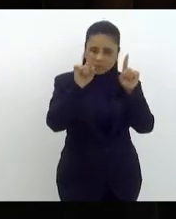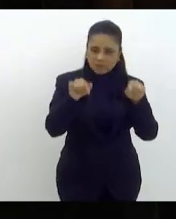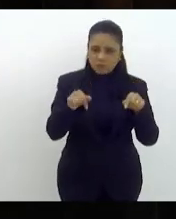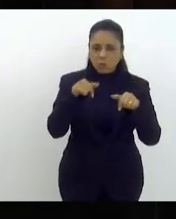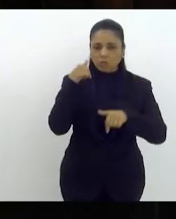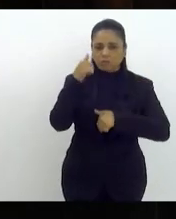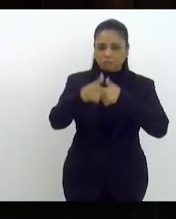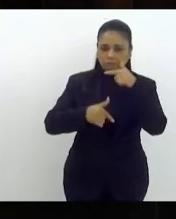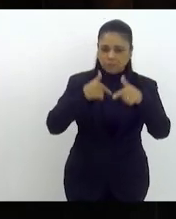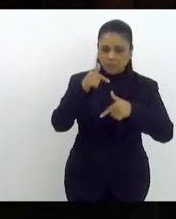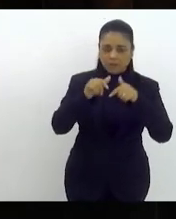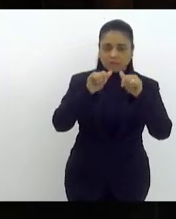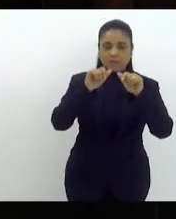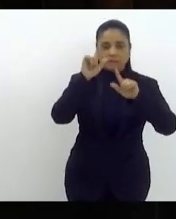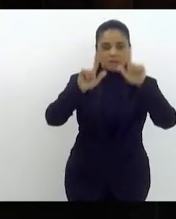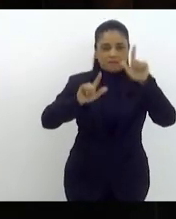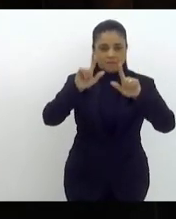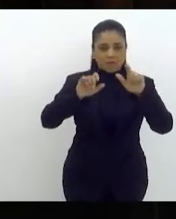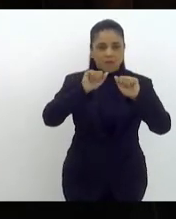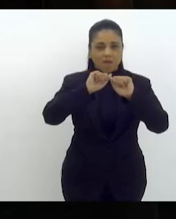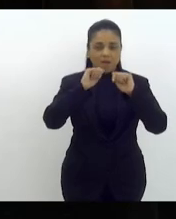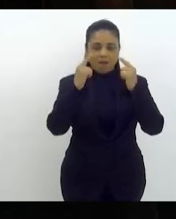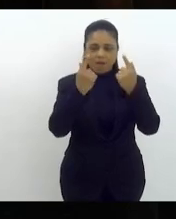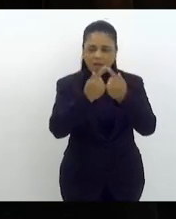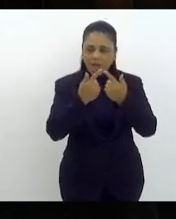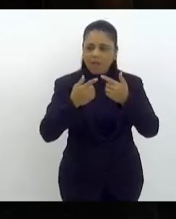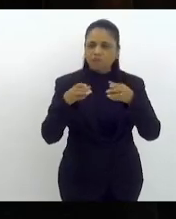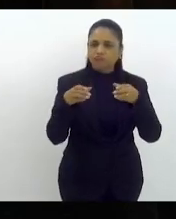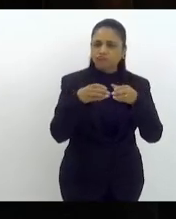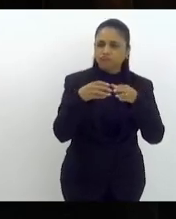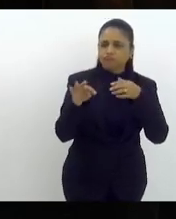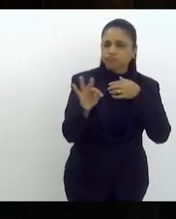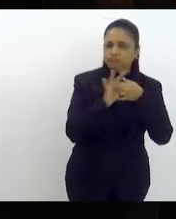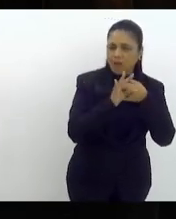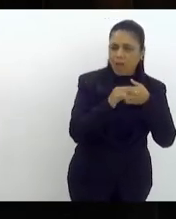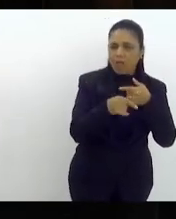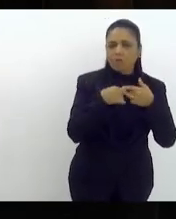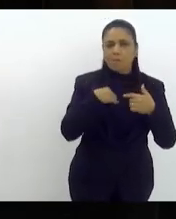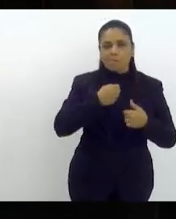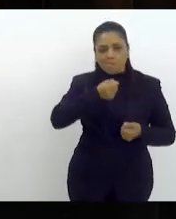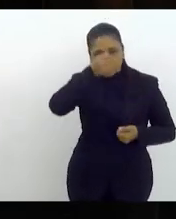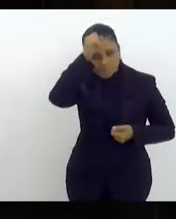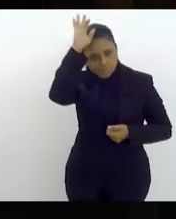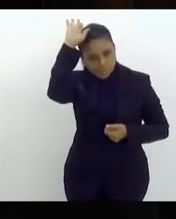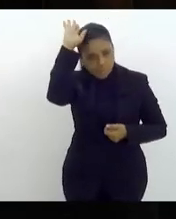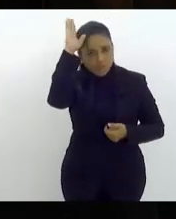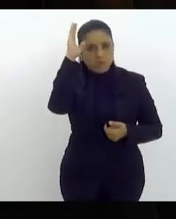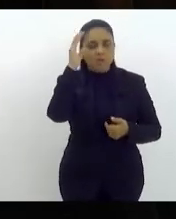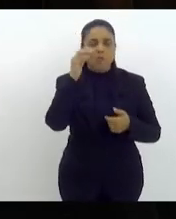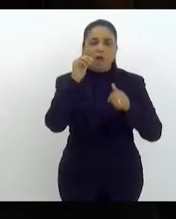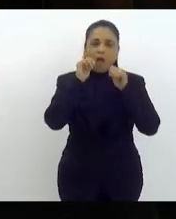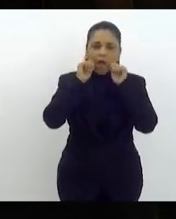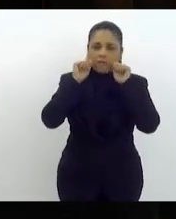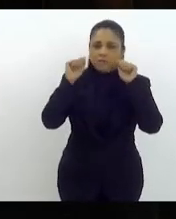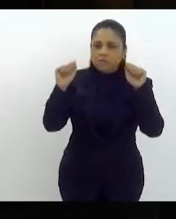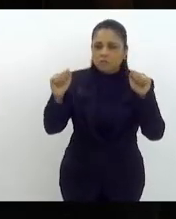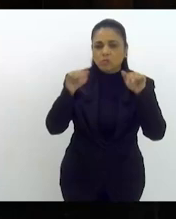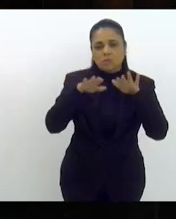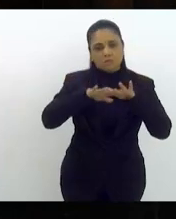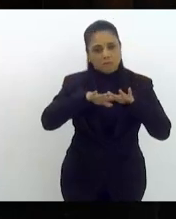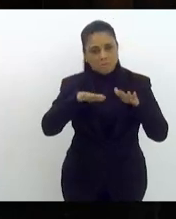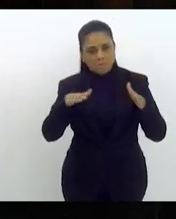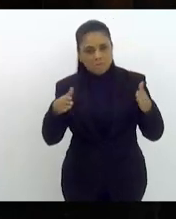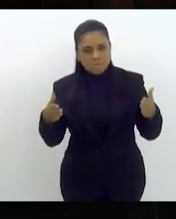os servidores da TV alérgica toda técnica os bombeiros a nossa toda assessoria da mesa